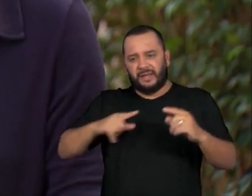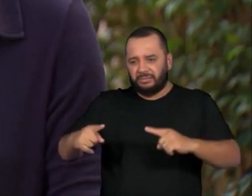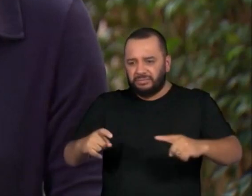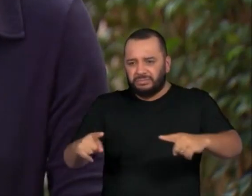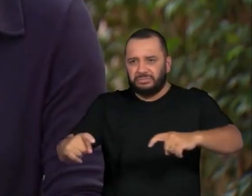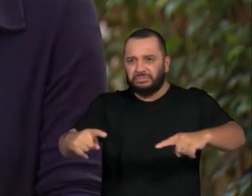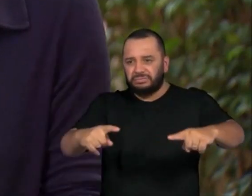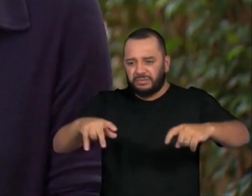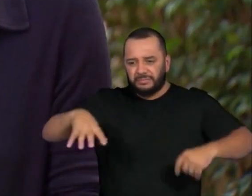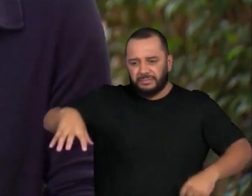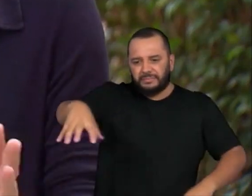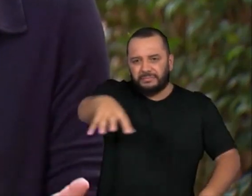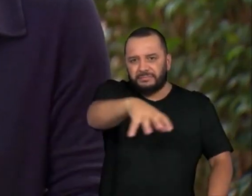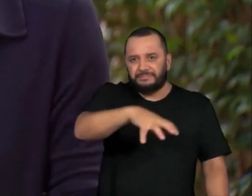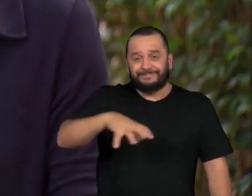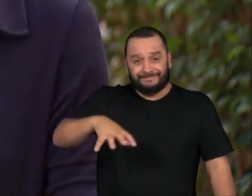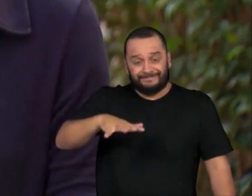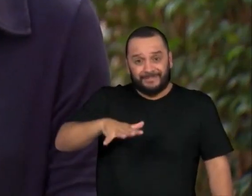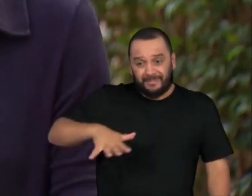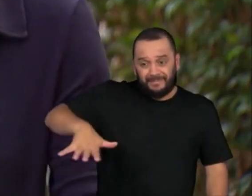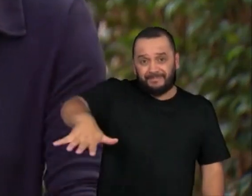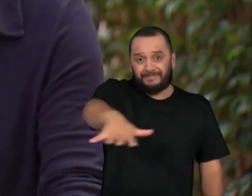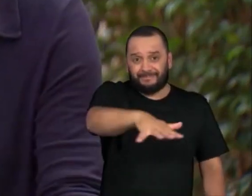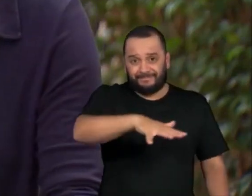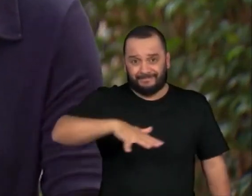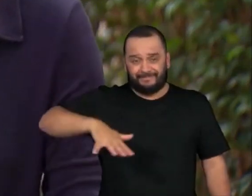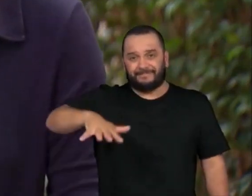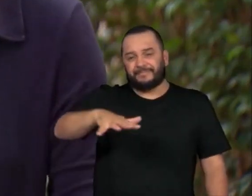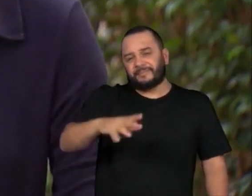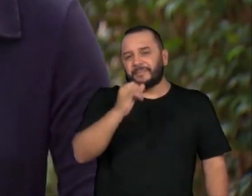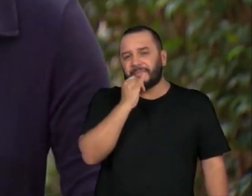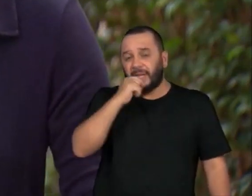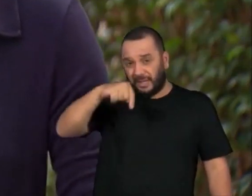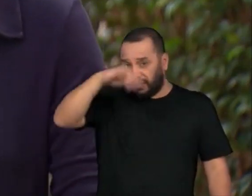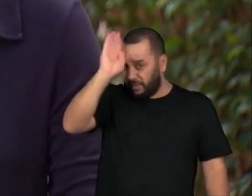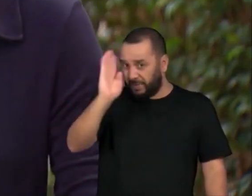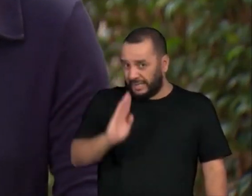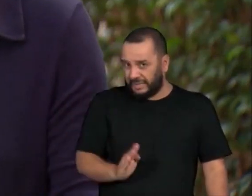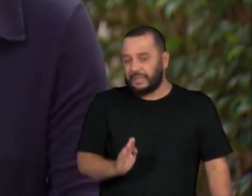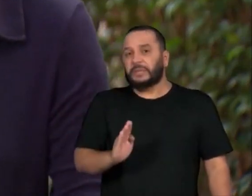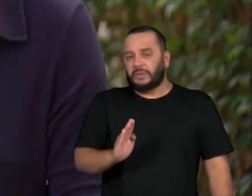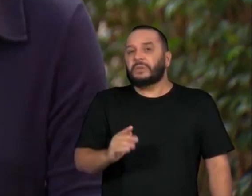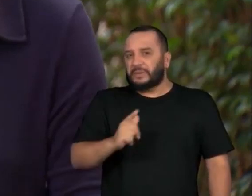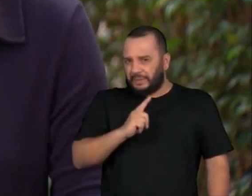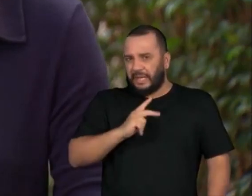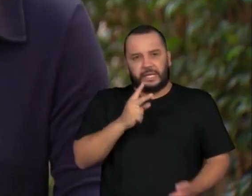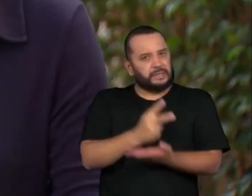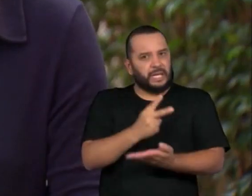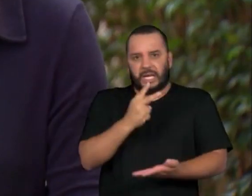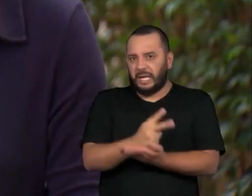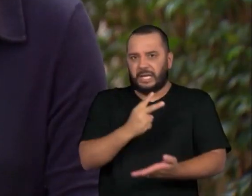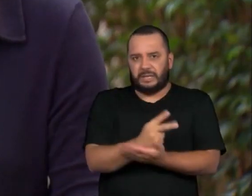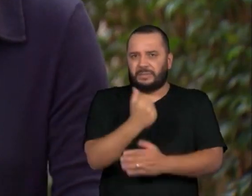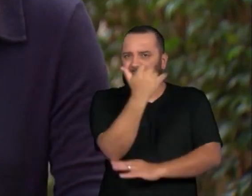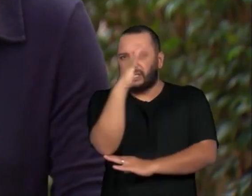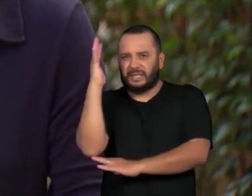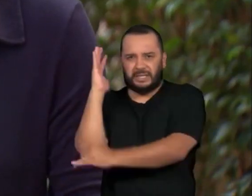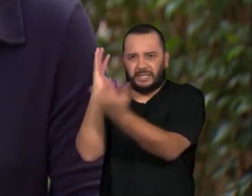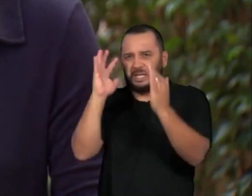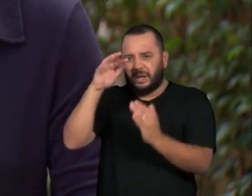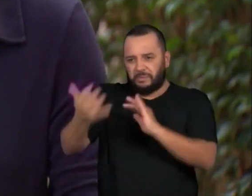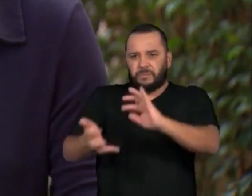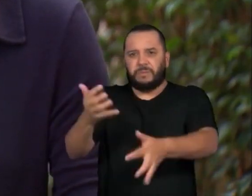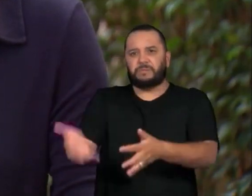enxergar o seguinte: no ambiente terrestre, nós temos, no caso brasileiro, um contínuo desmatamento de novas áreas para a instalação